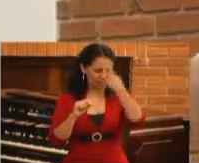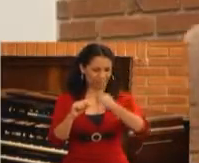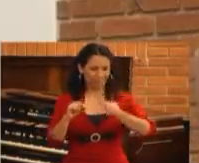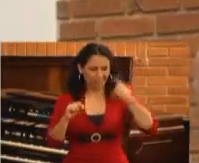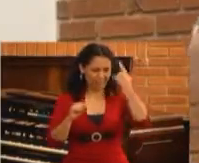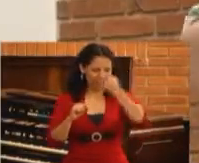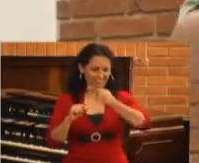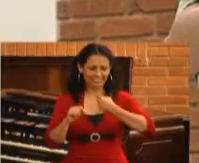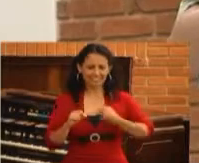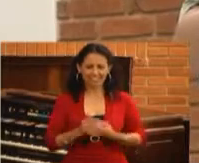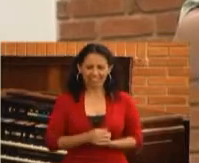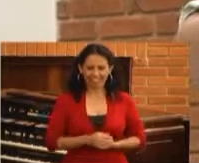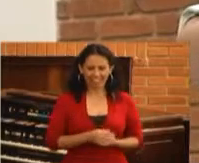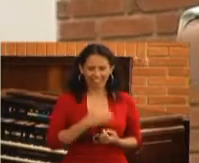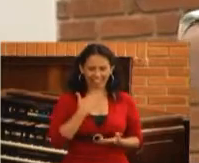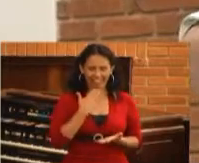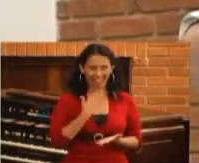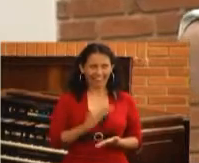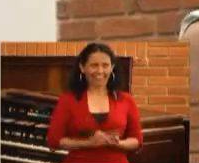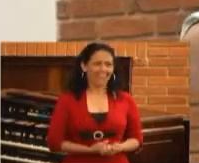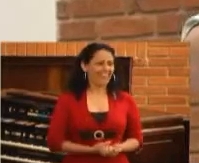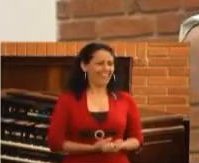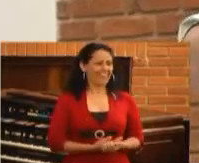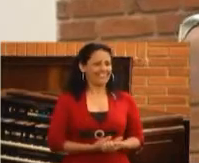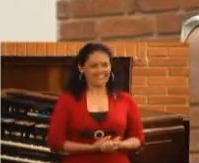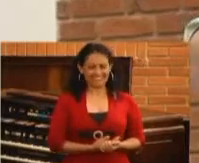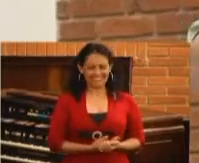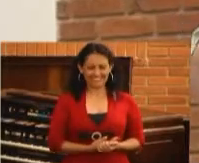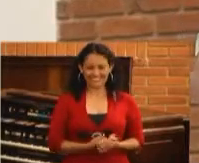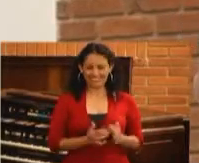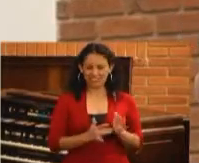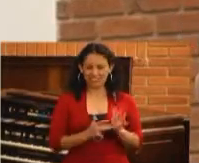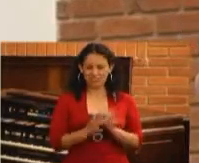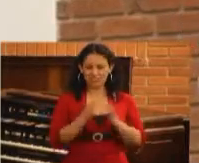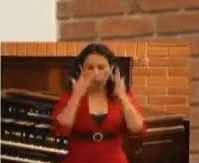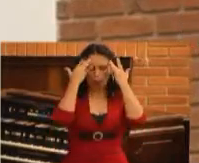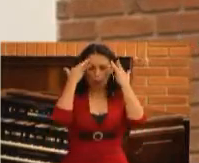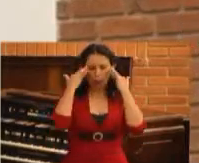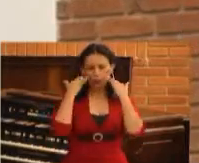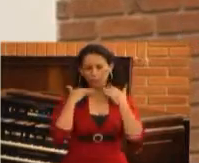E Jesus nem suou.